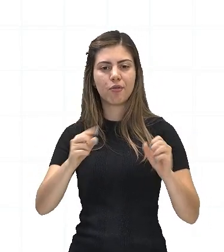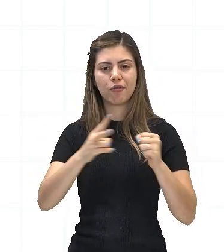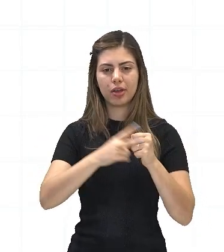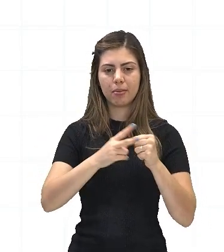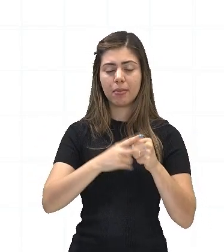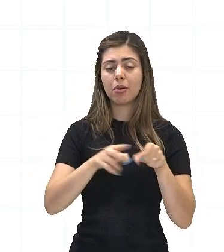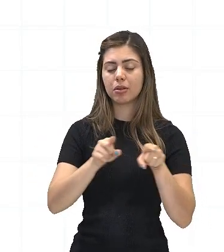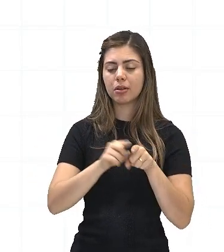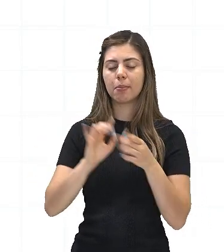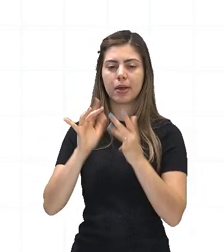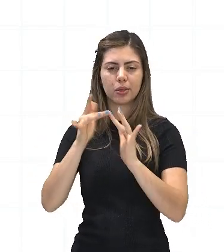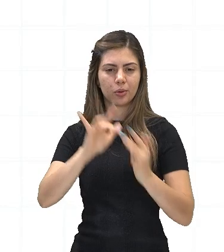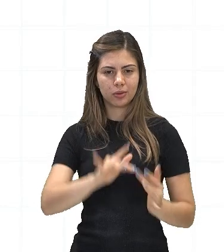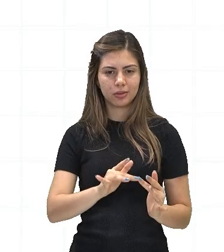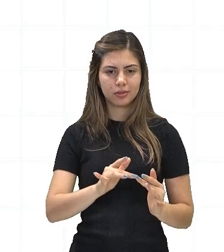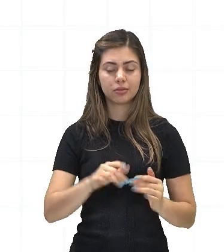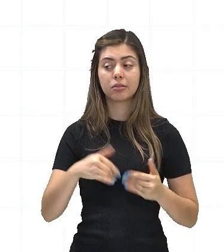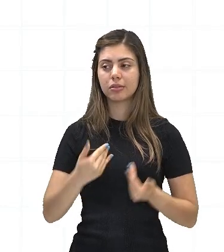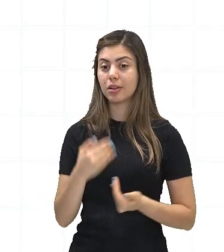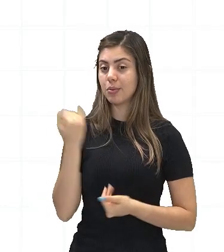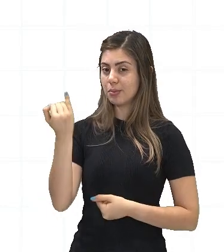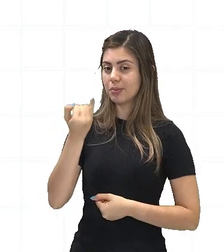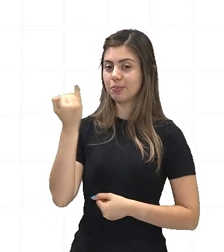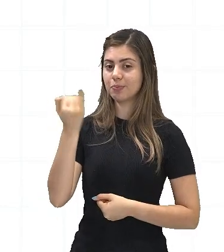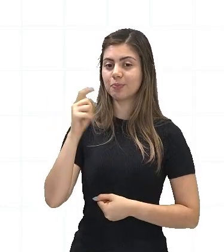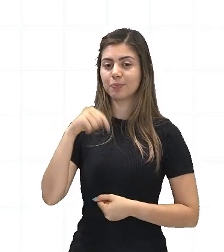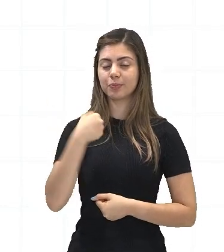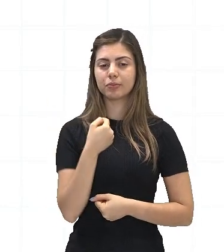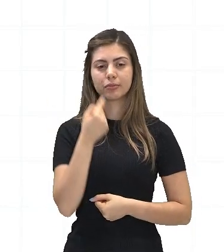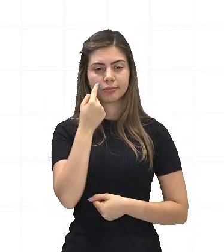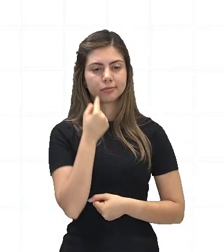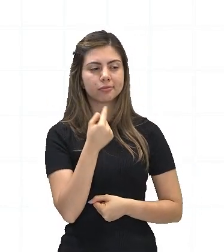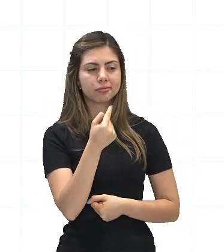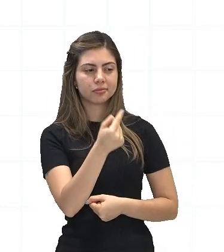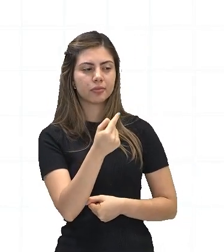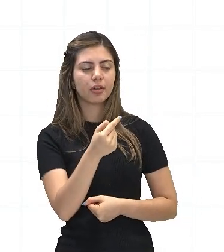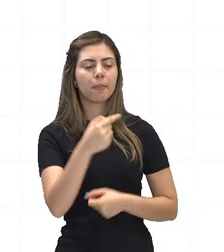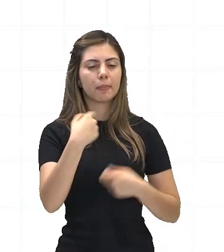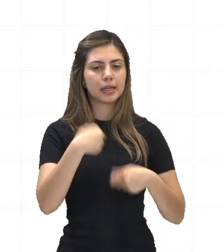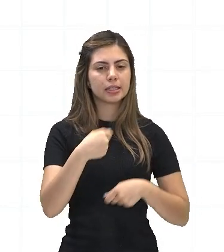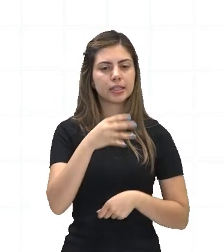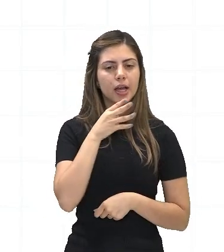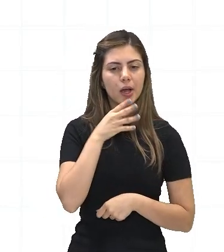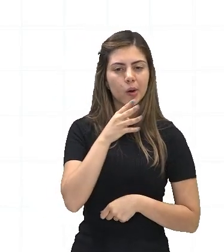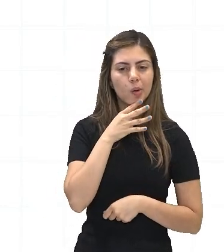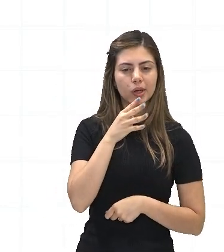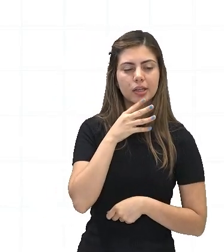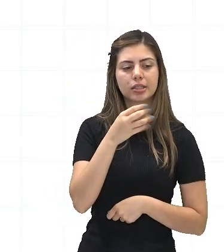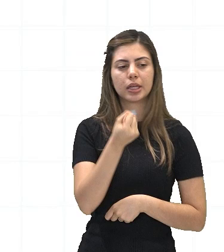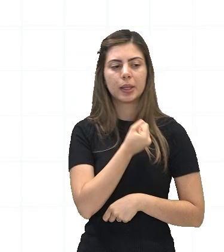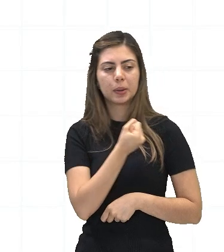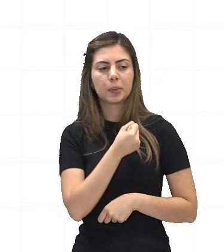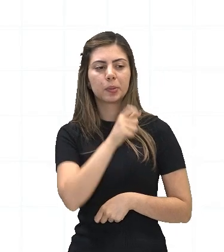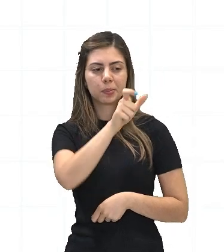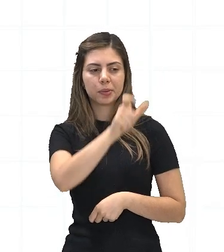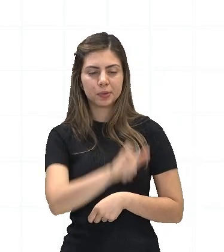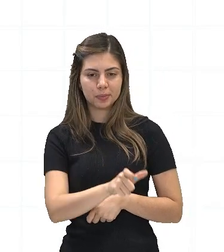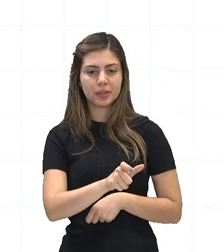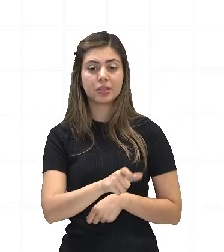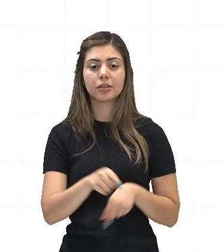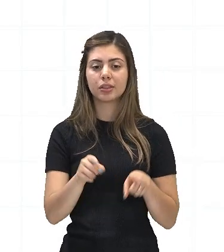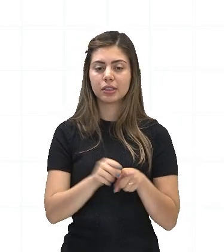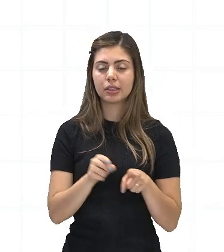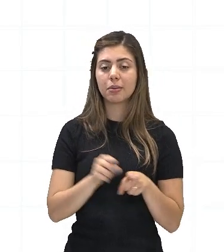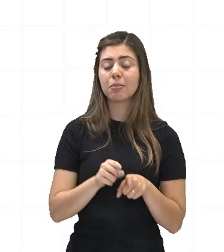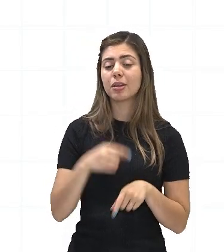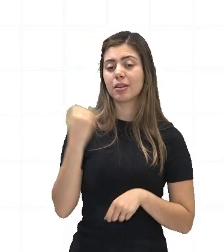é importante conhecer aquela flexão verbal, né, de número e pessoa. É importante